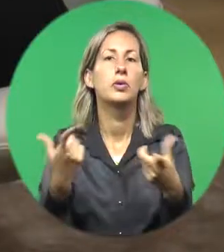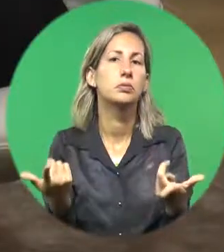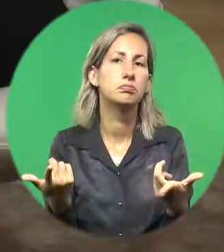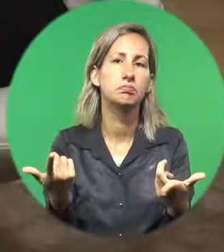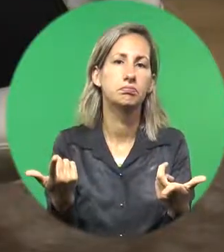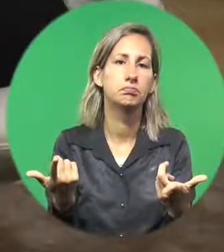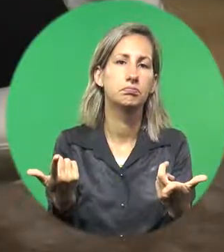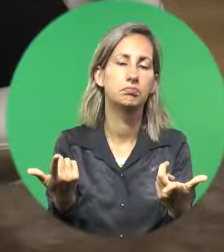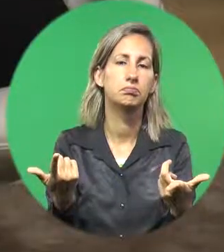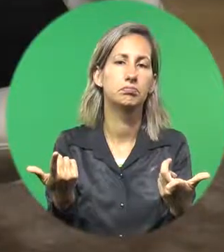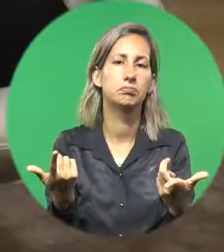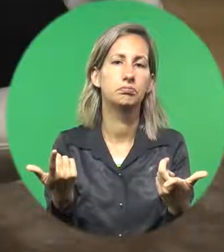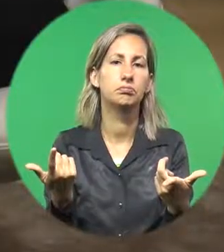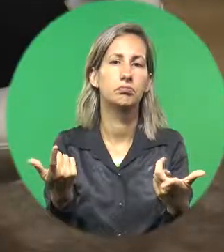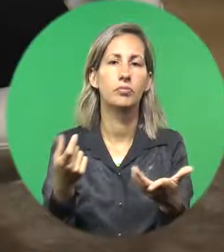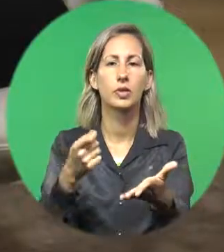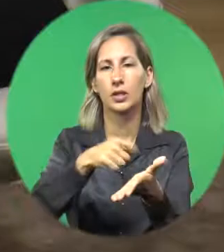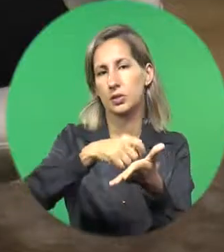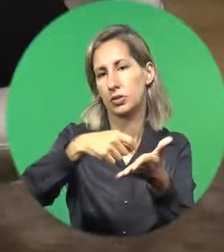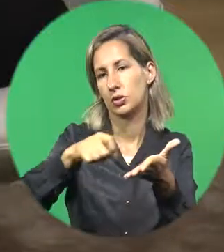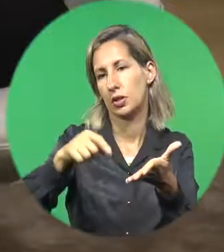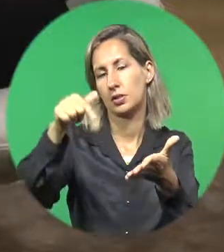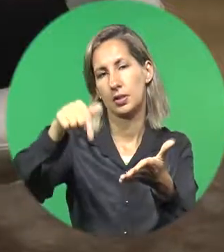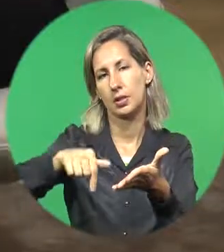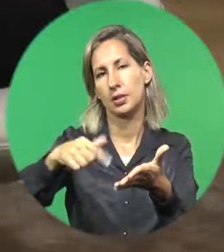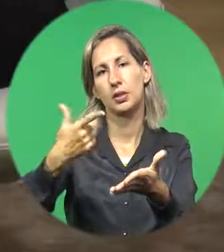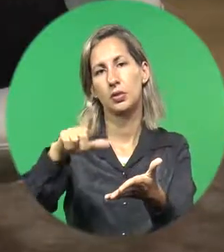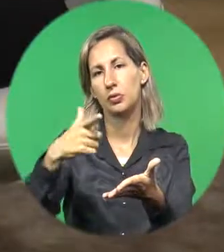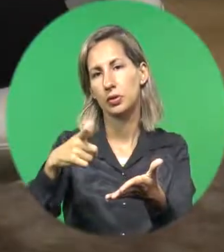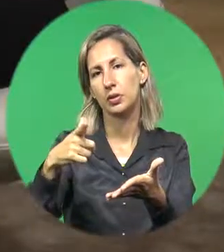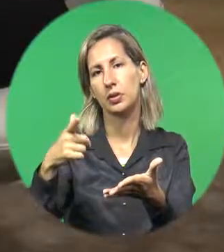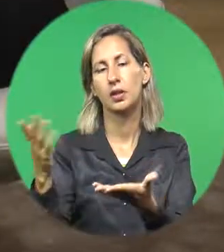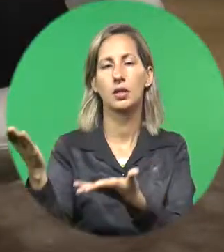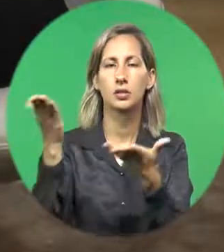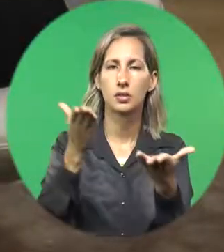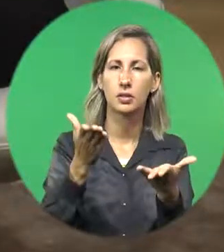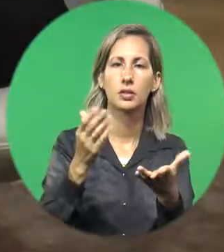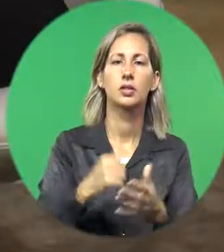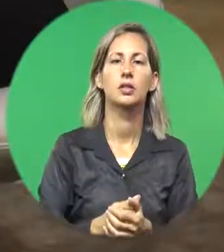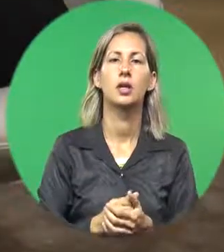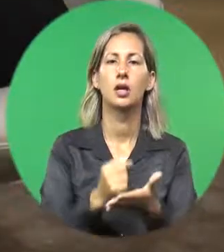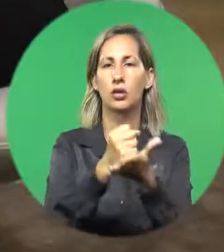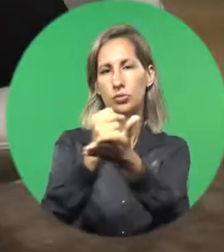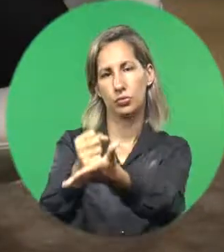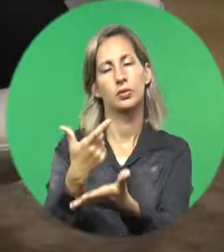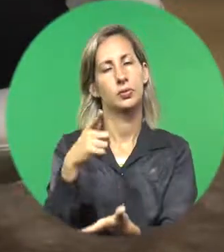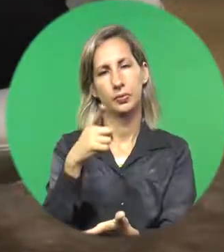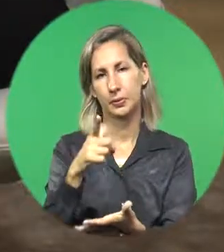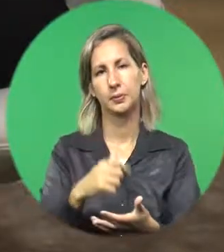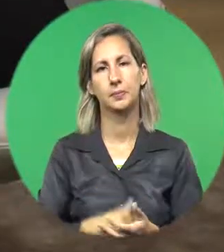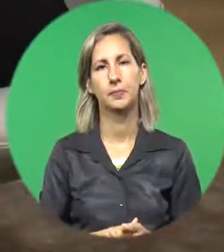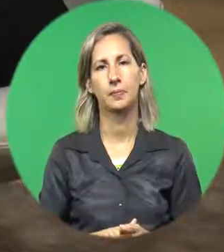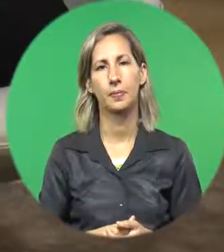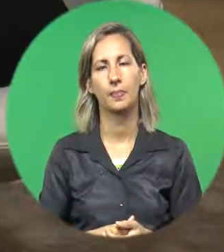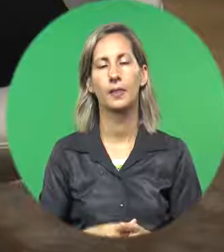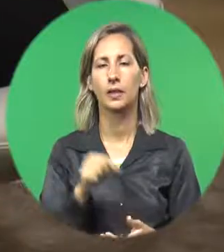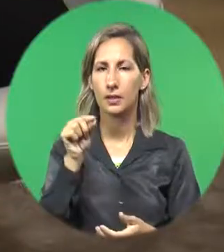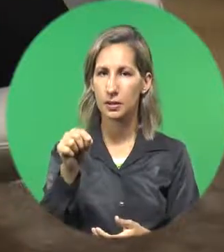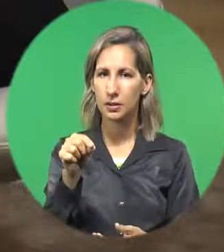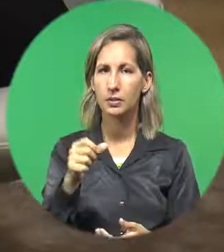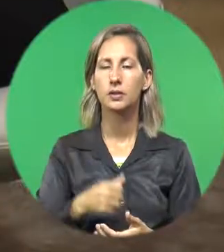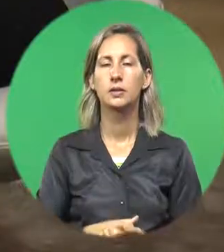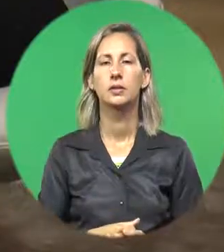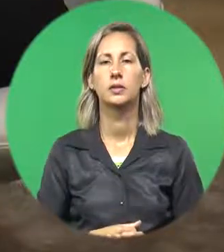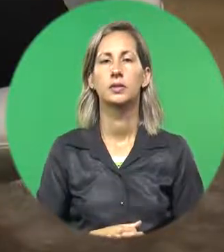porque não eram registradas aqui e, portanto, não recebiam a nossa ajuda, né? E